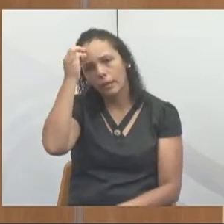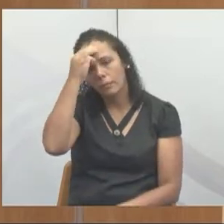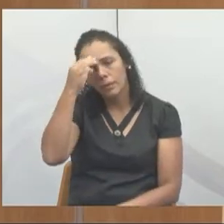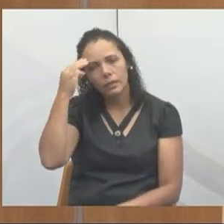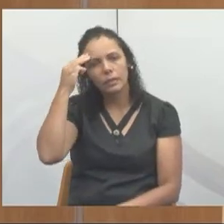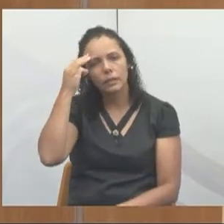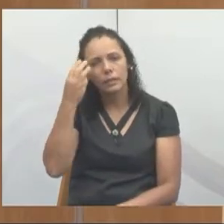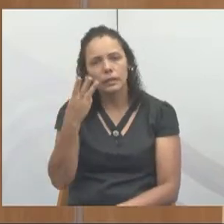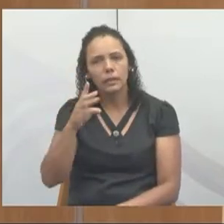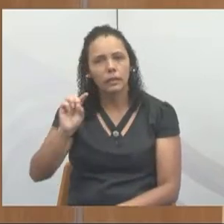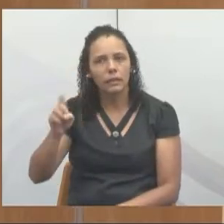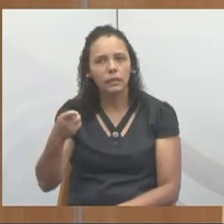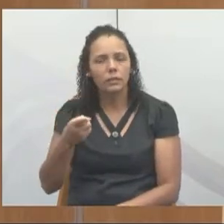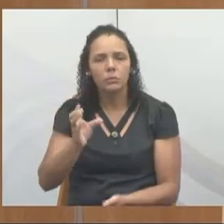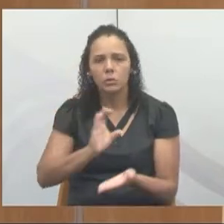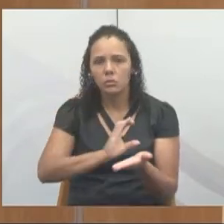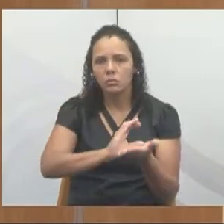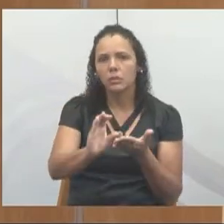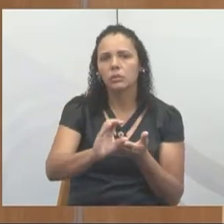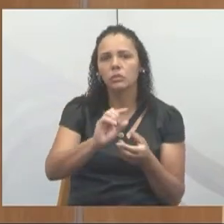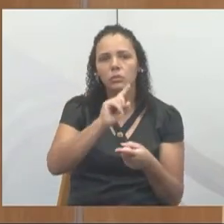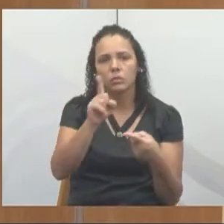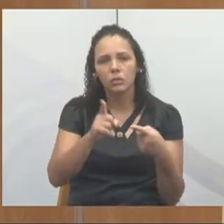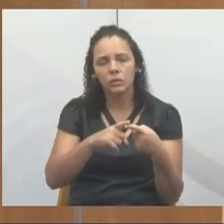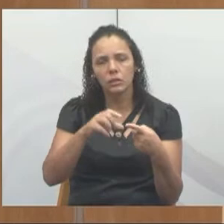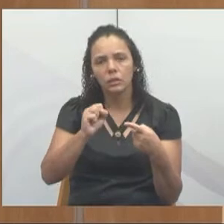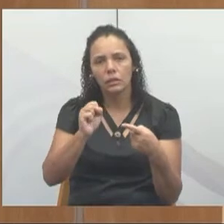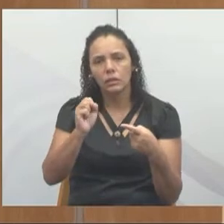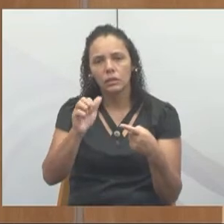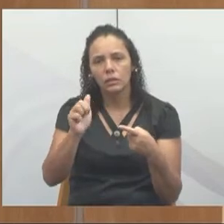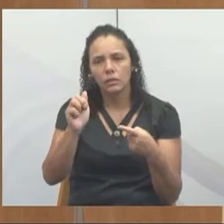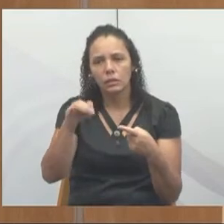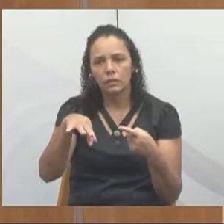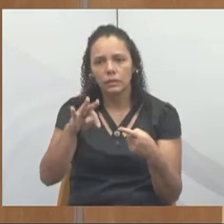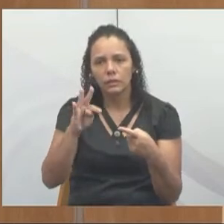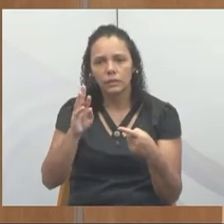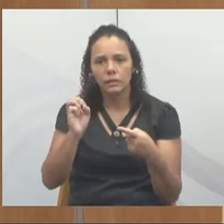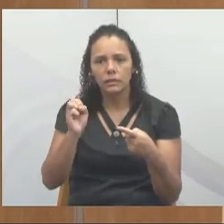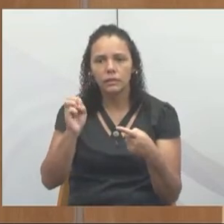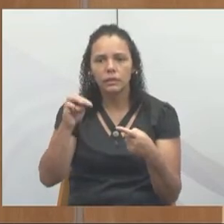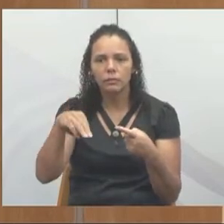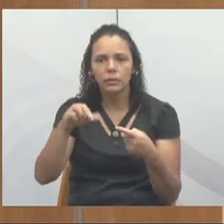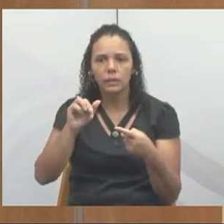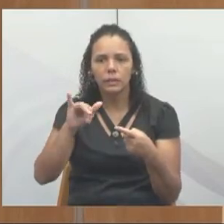Brasil, Vila Pinheiro, Jardim Guarani e